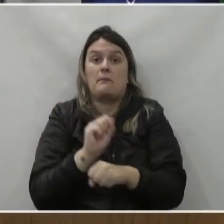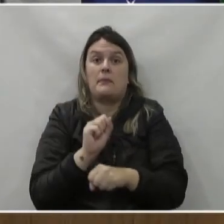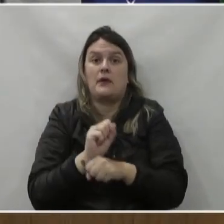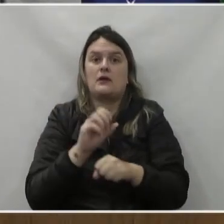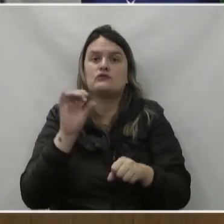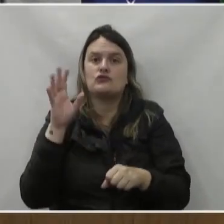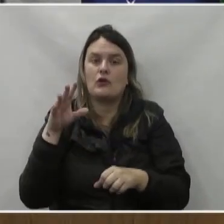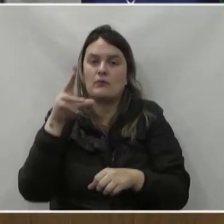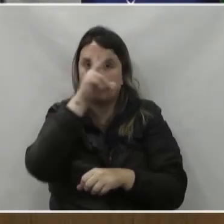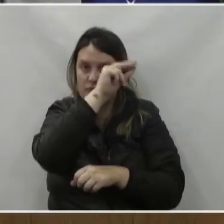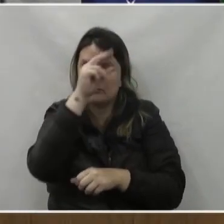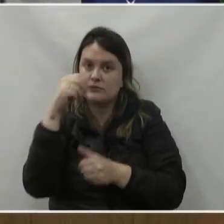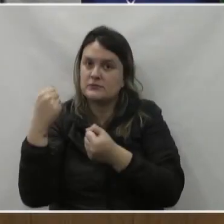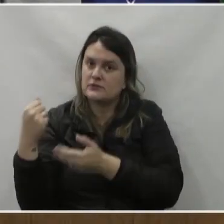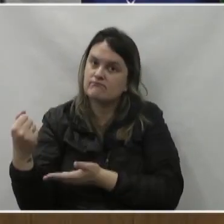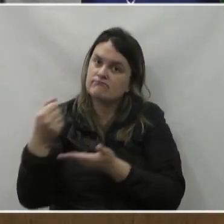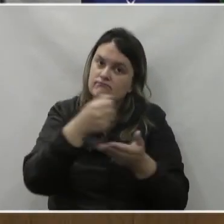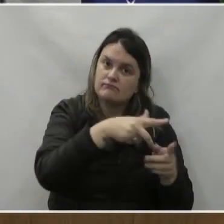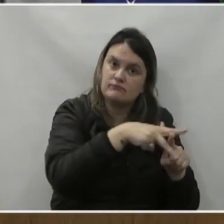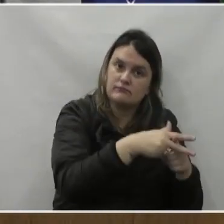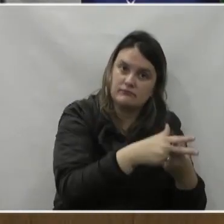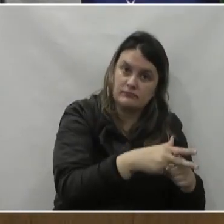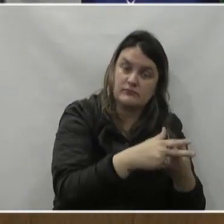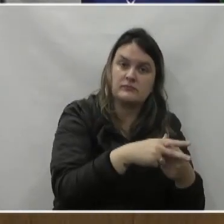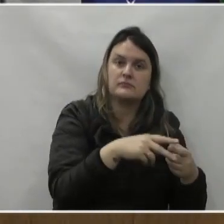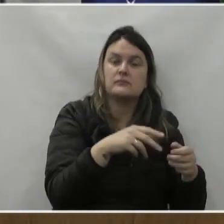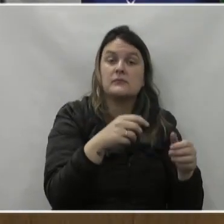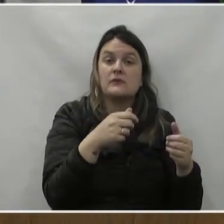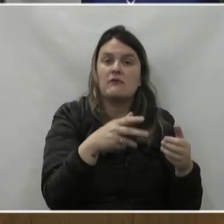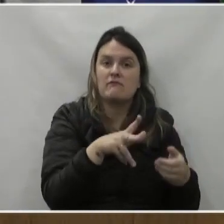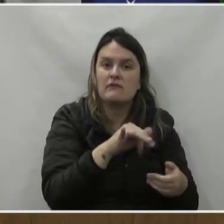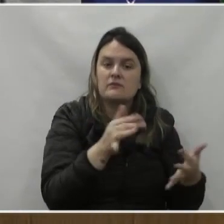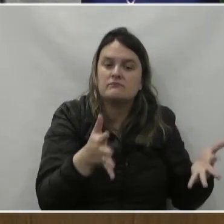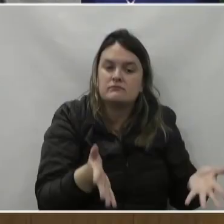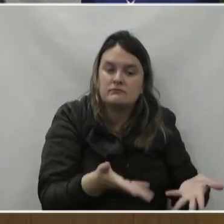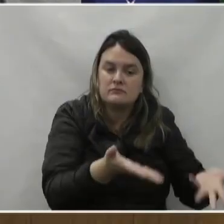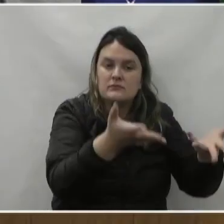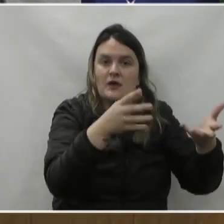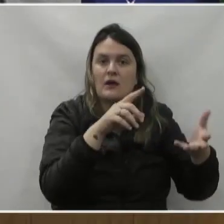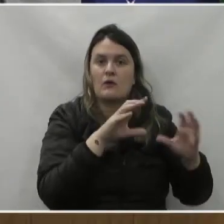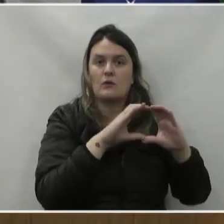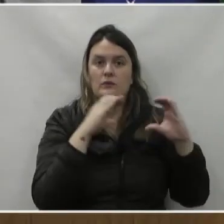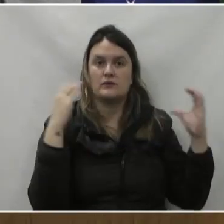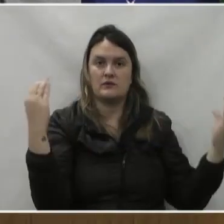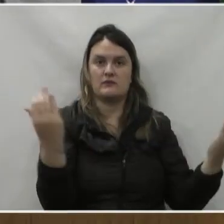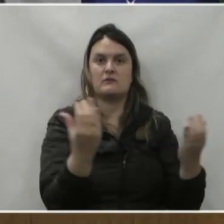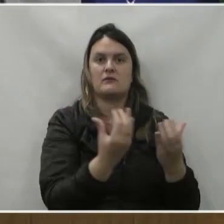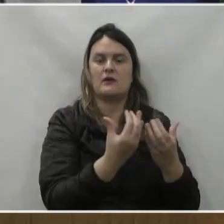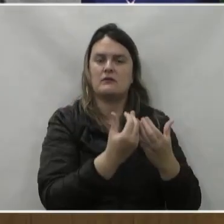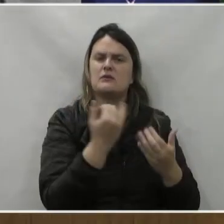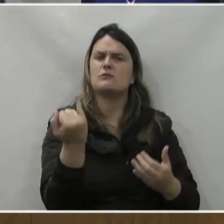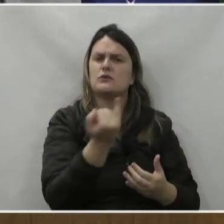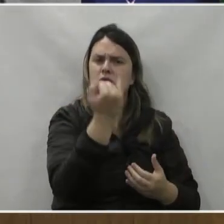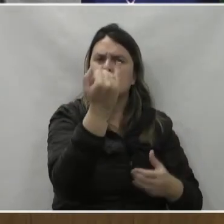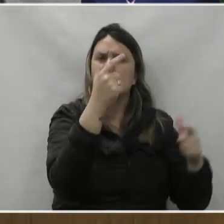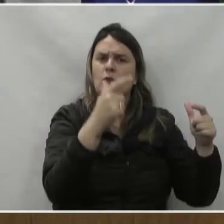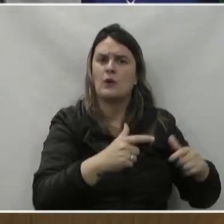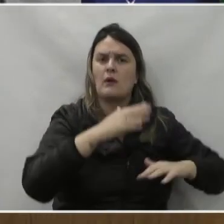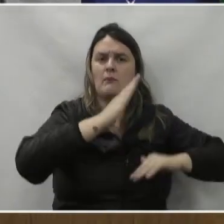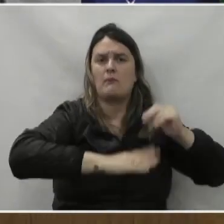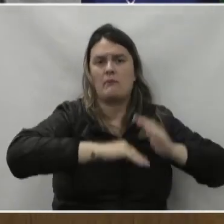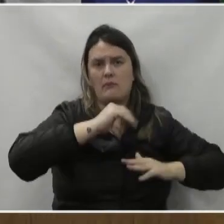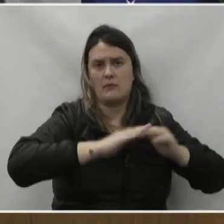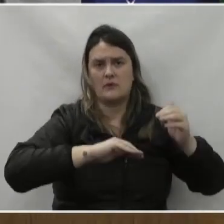a montagem. A efetivação da instalação proporcionará à comunidade local um importante espaço para a prática